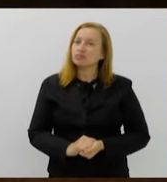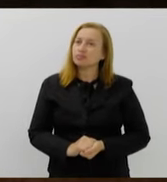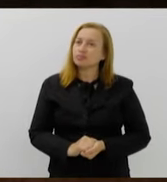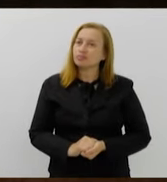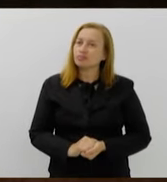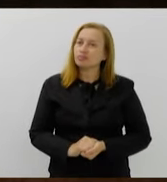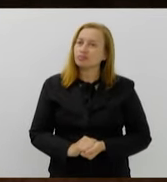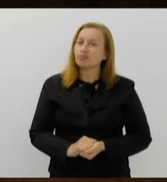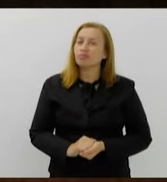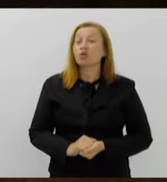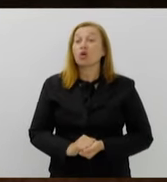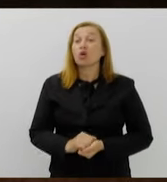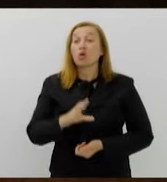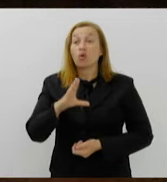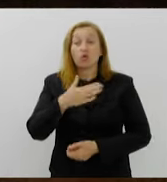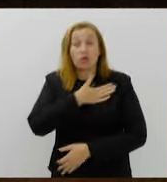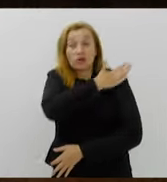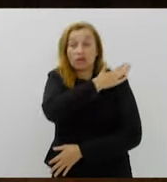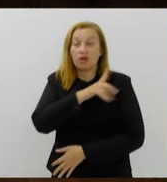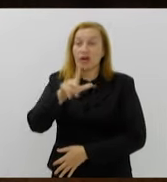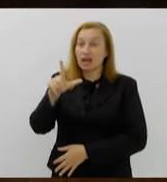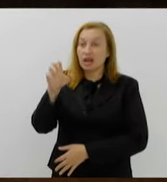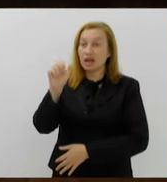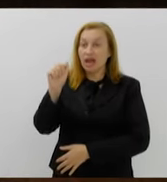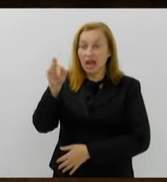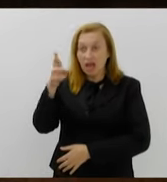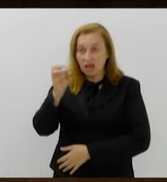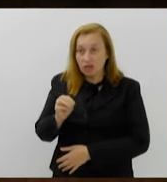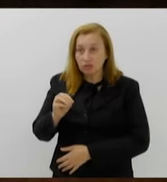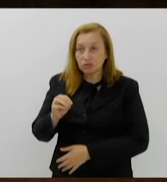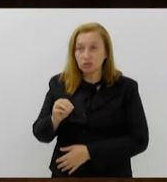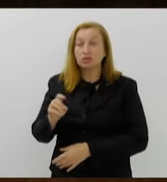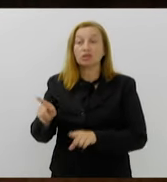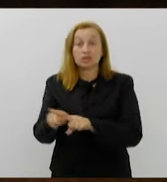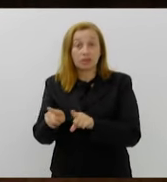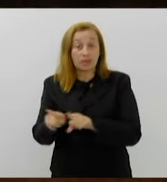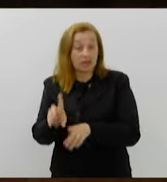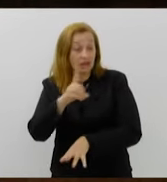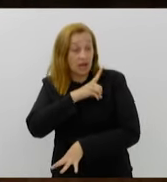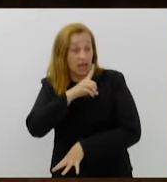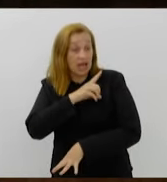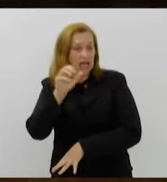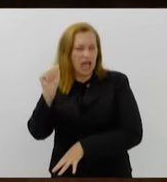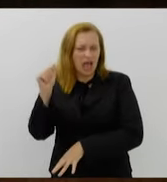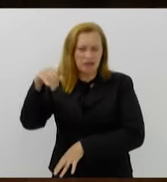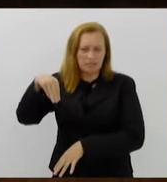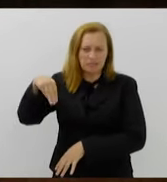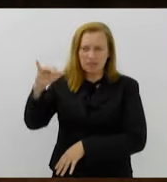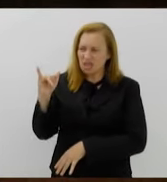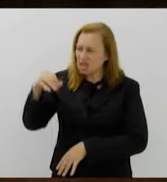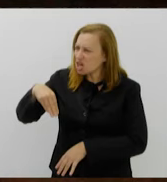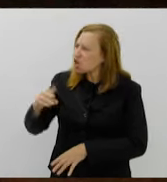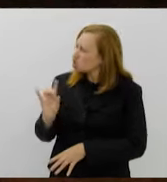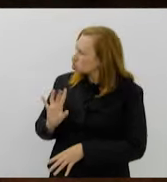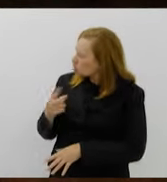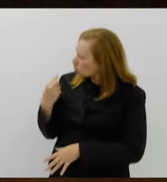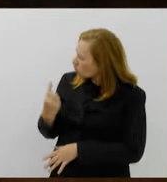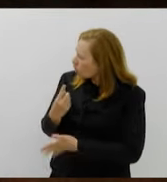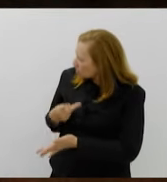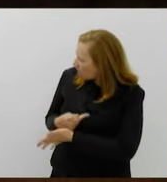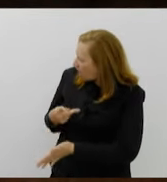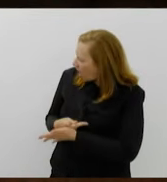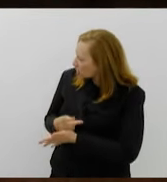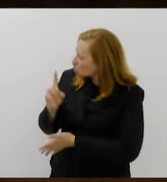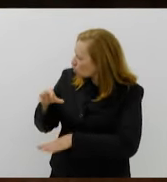do coronel Leandro Monteiro do Delegado amine chefe de Polícia Civil Será que é só nós que estamos errado Será que é só